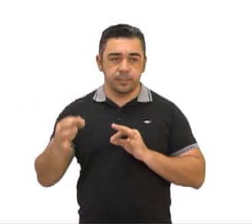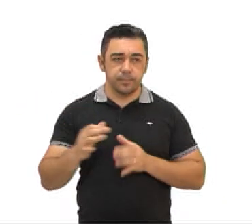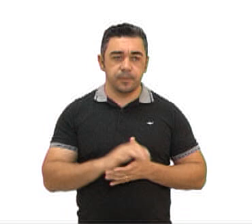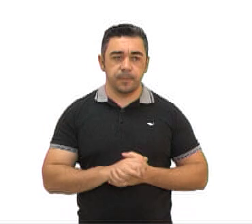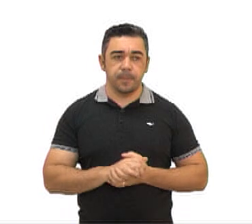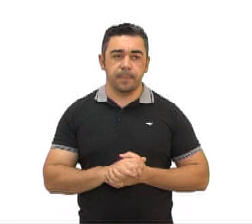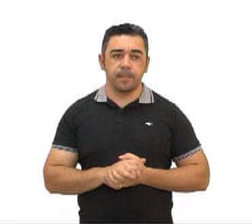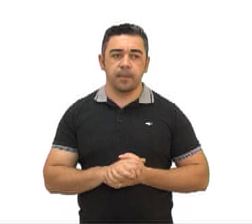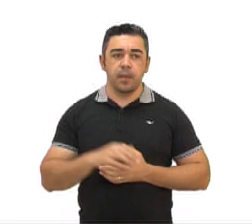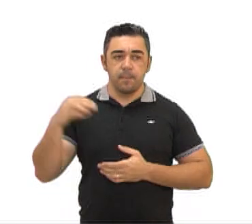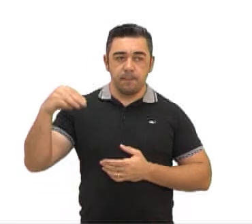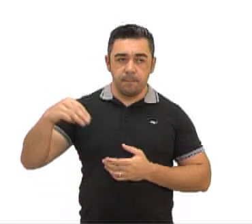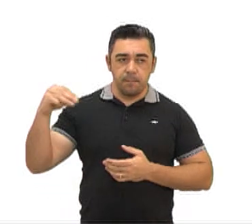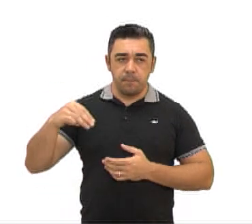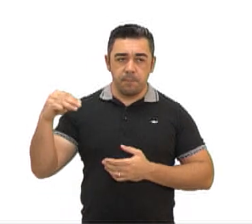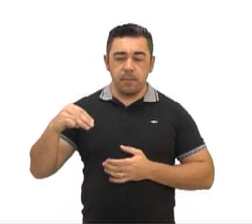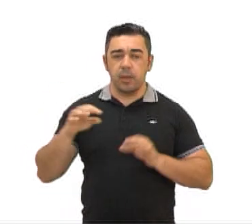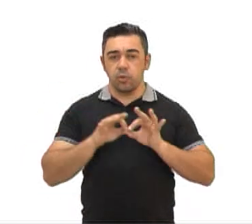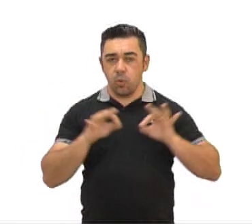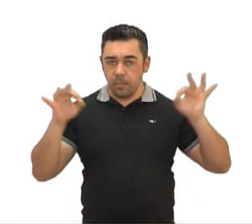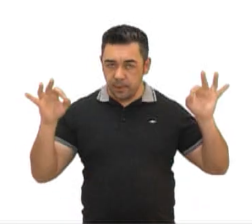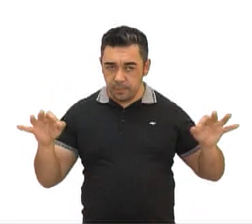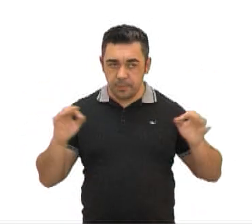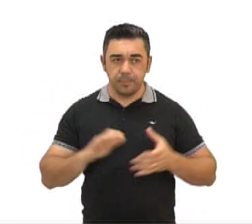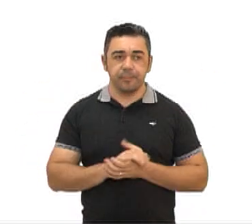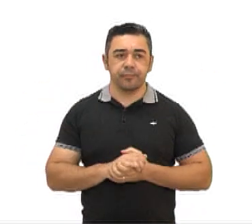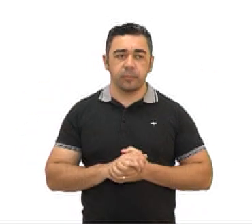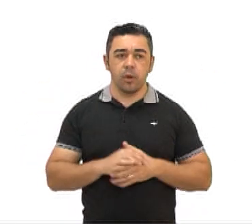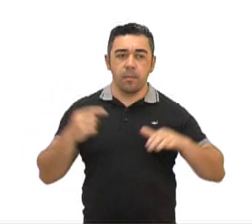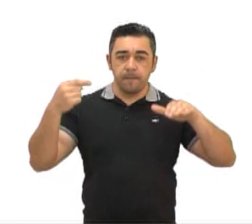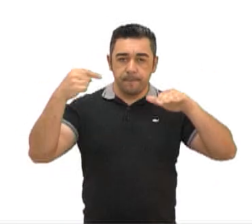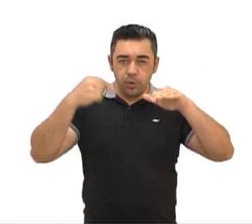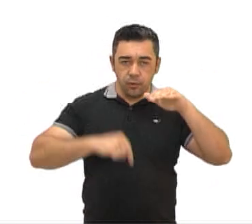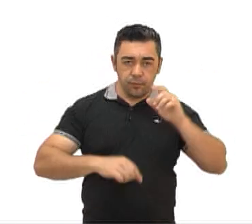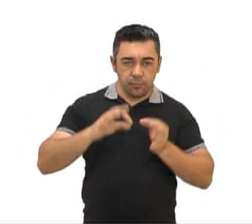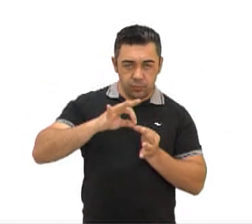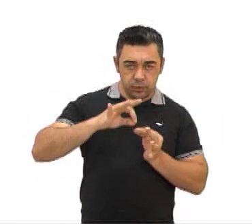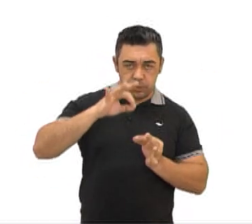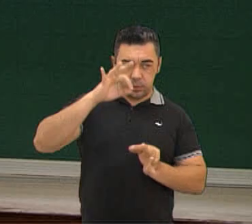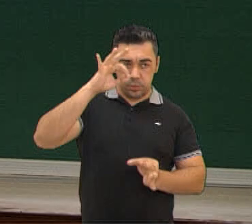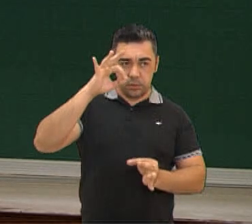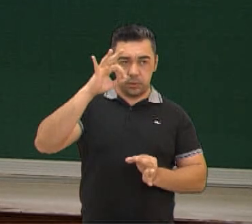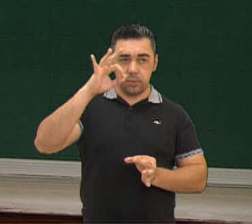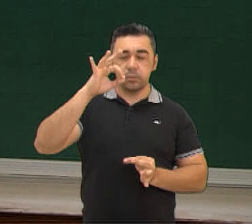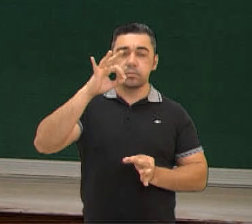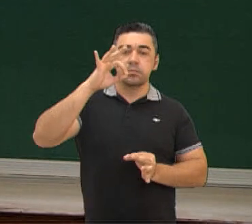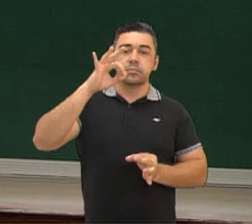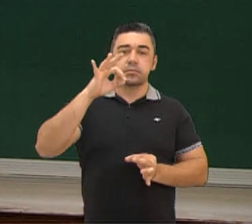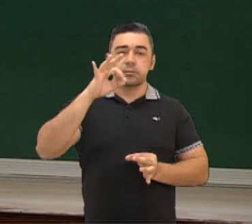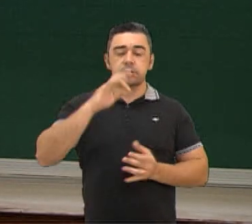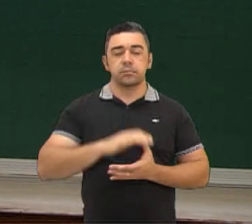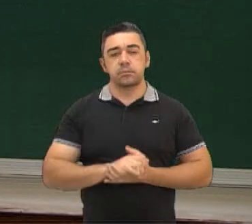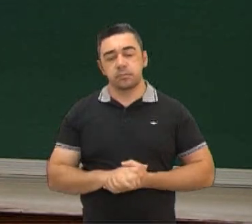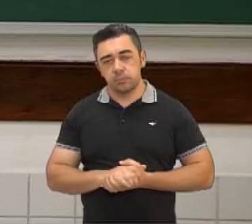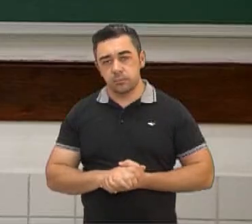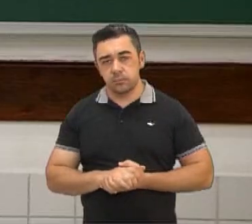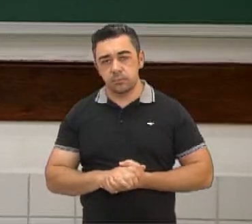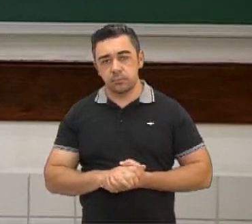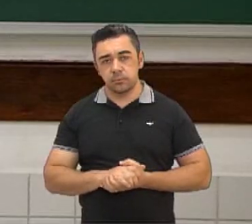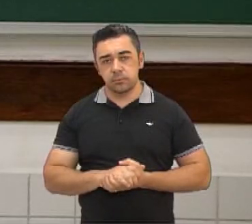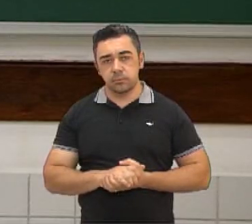completa, metros de comprimento, com uma profundidade, completa de novo, de 2